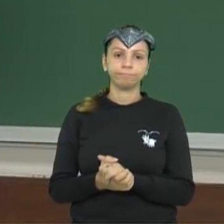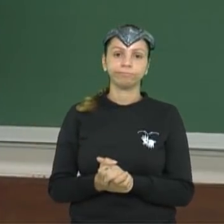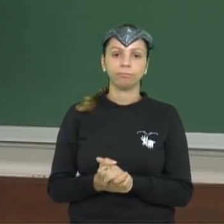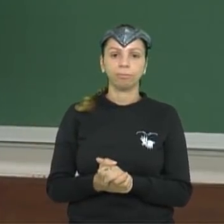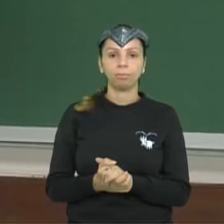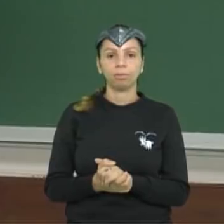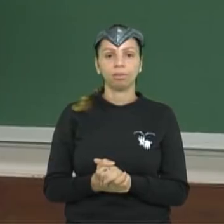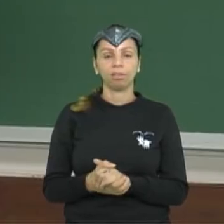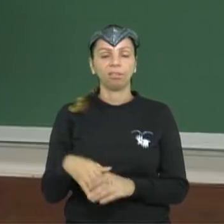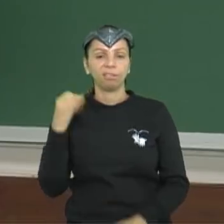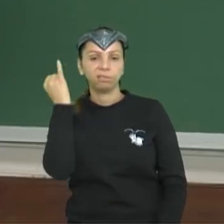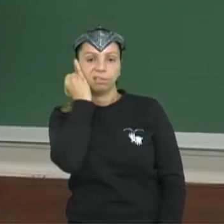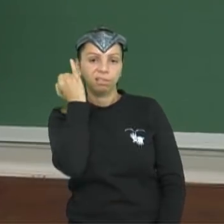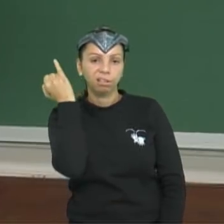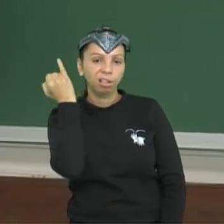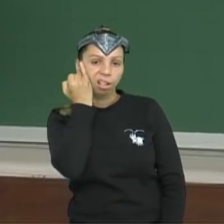Lazy,